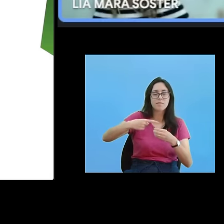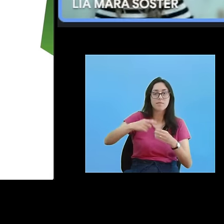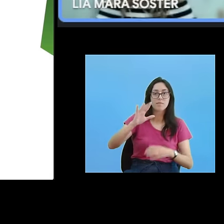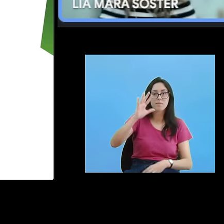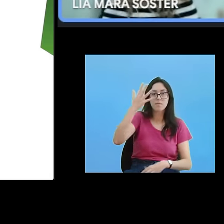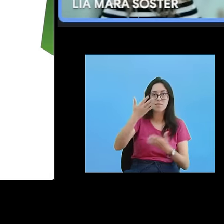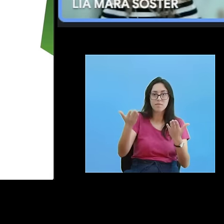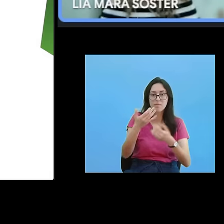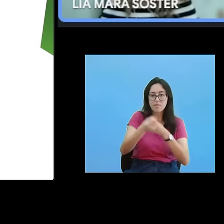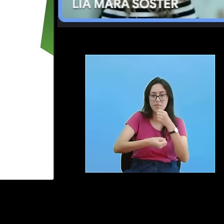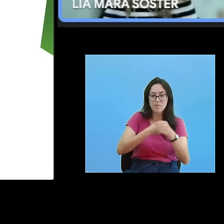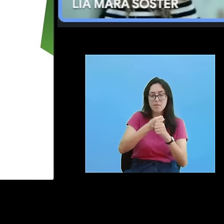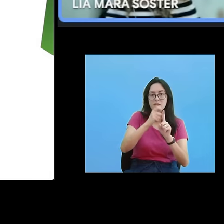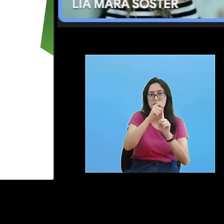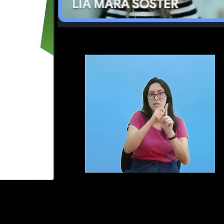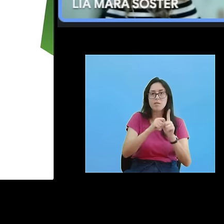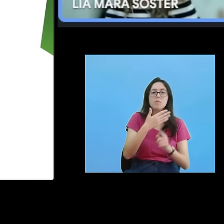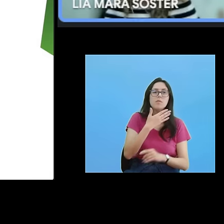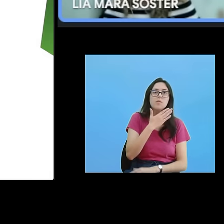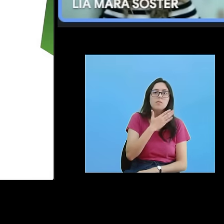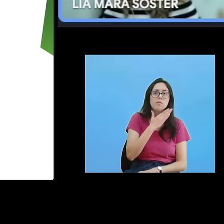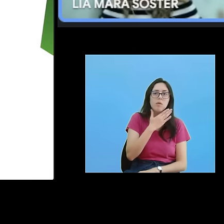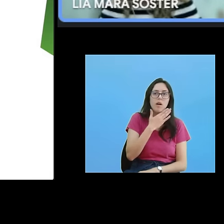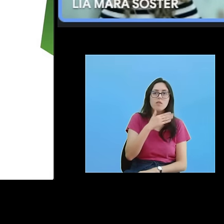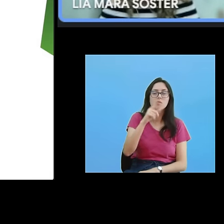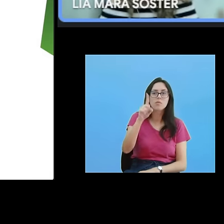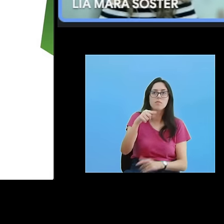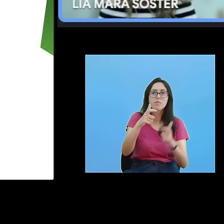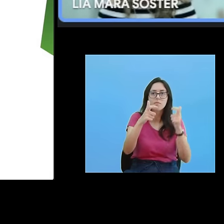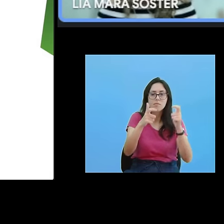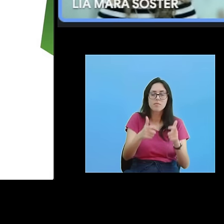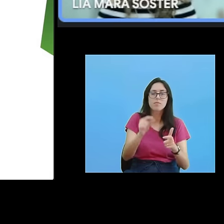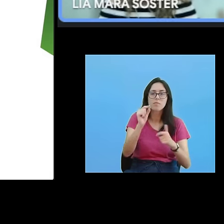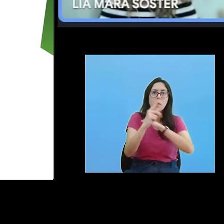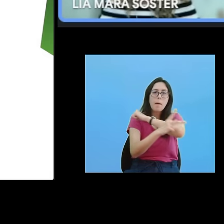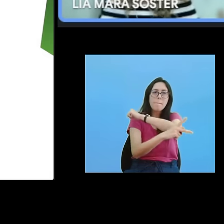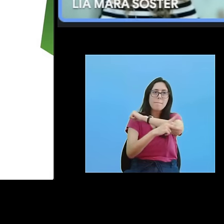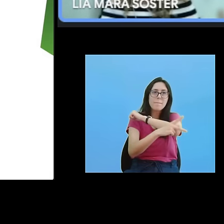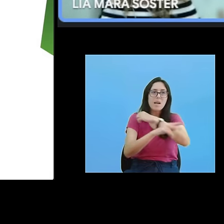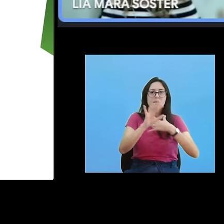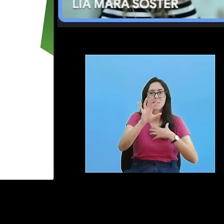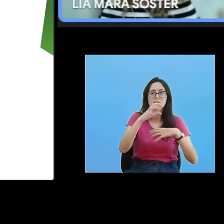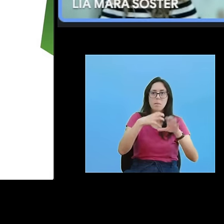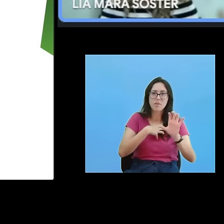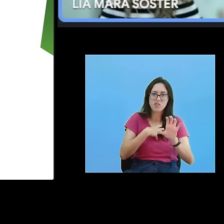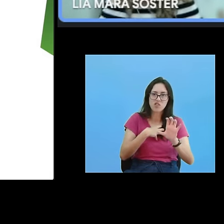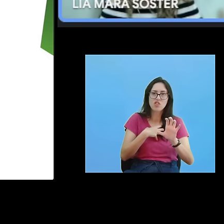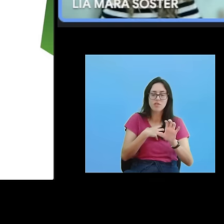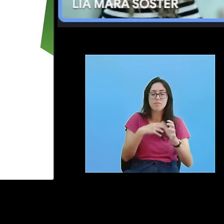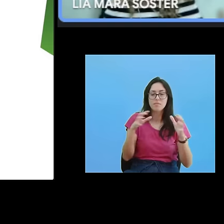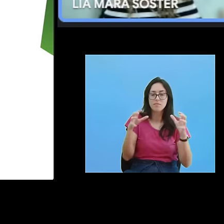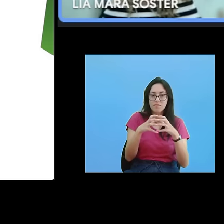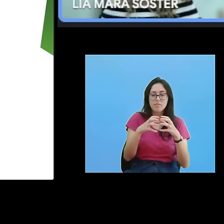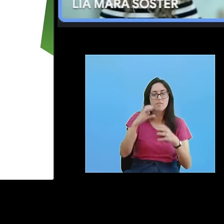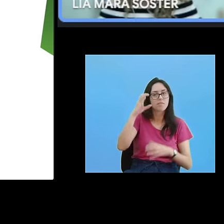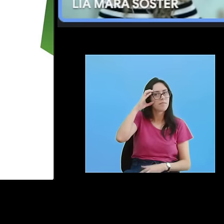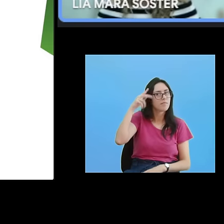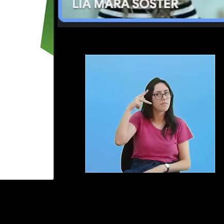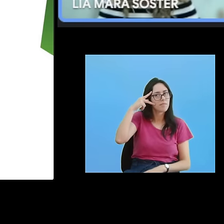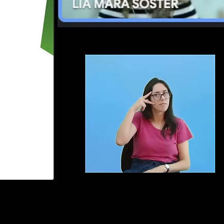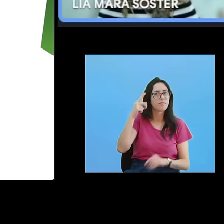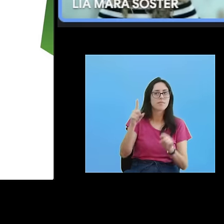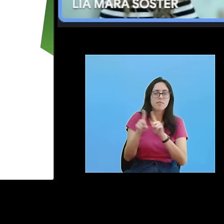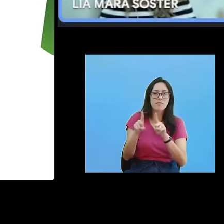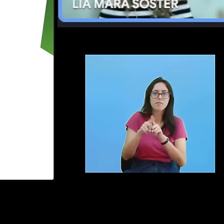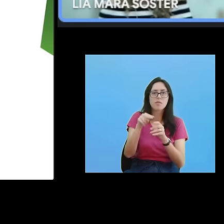ano em março, que foi um espaço chamado Praça da Empatia, e a equipe do CAP e das pessoas